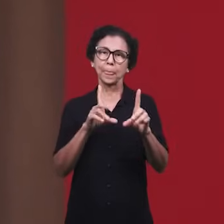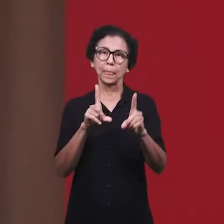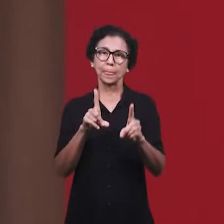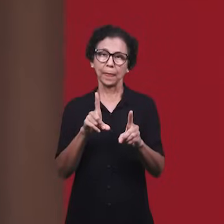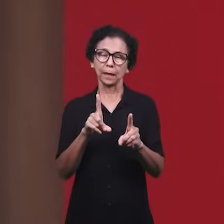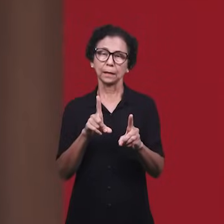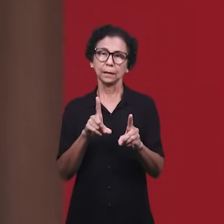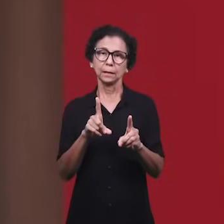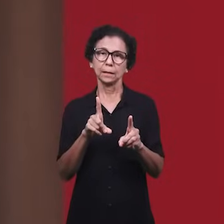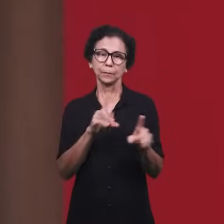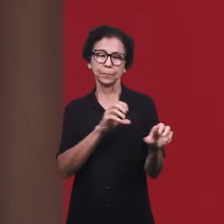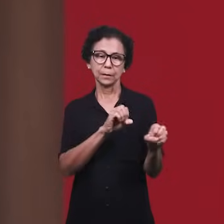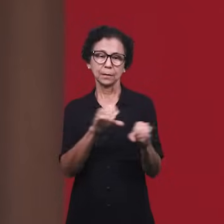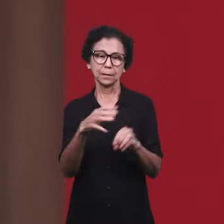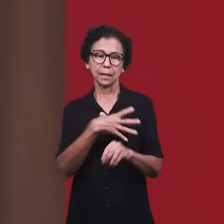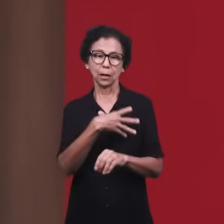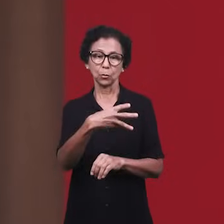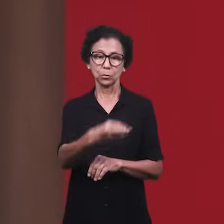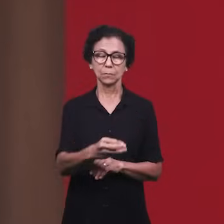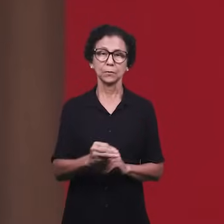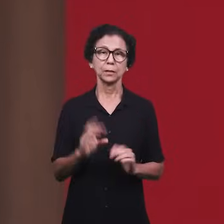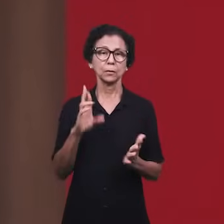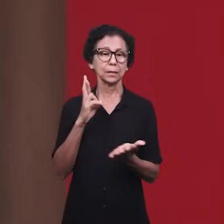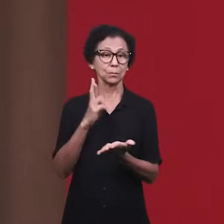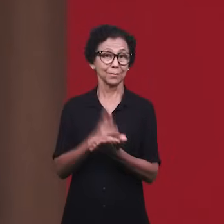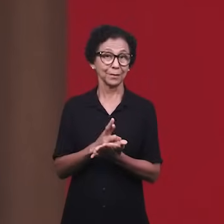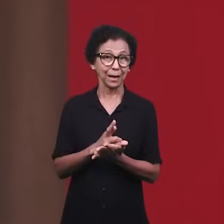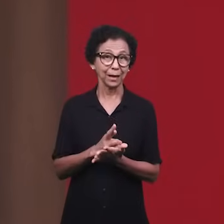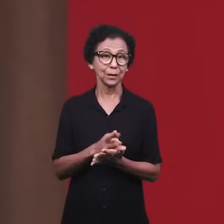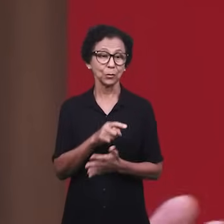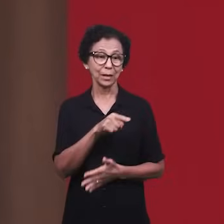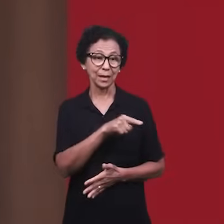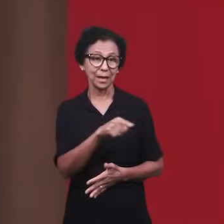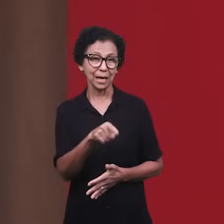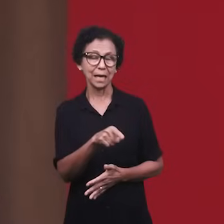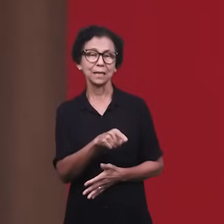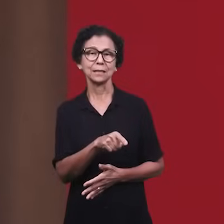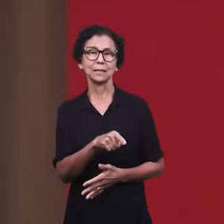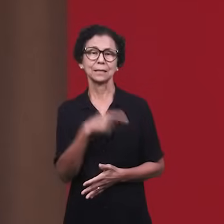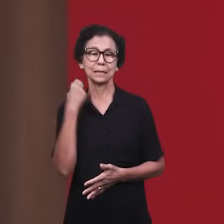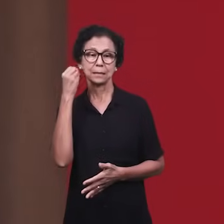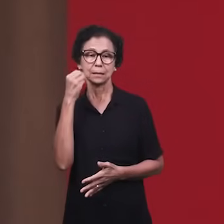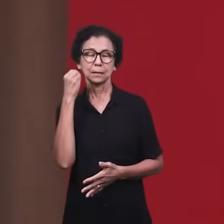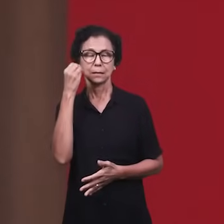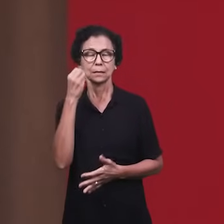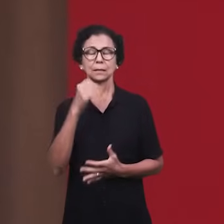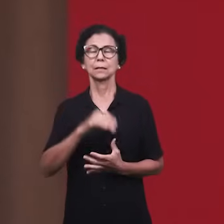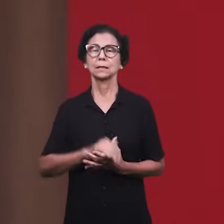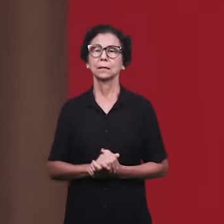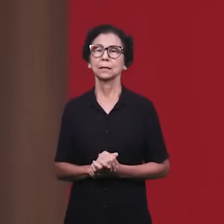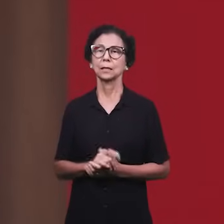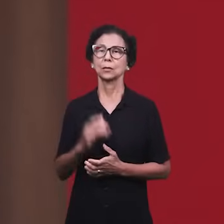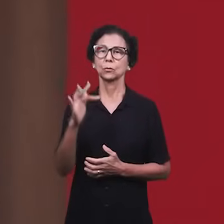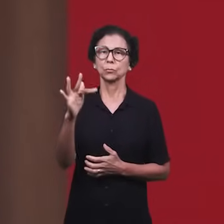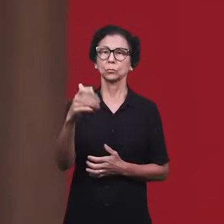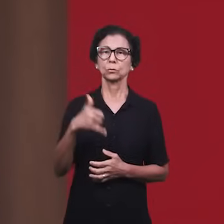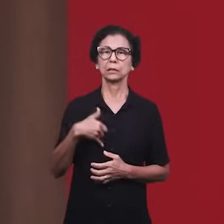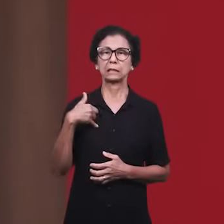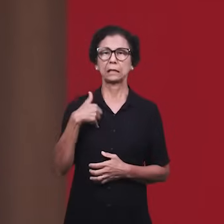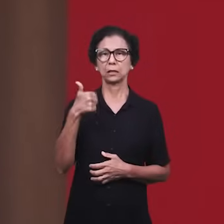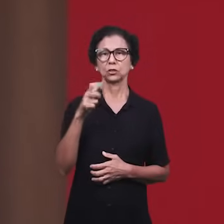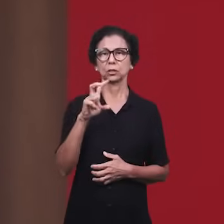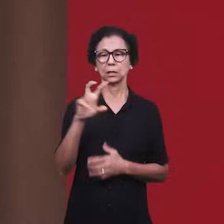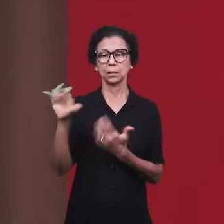eh vai provocar uma experiência neles para que eles possam depois serem batizados ou